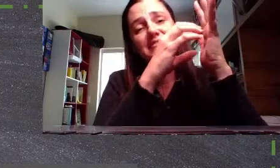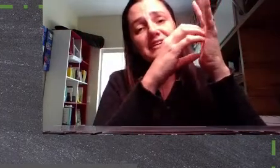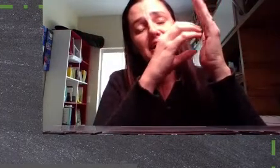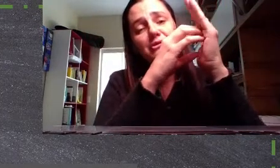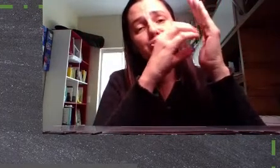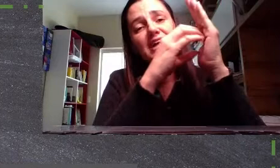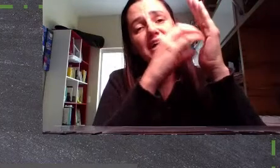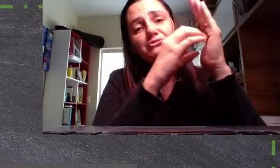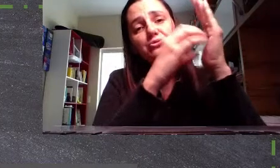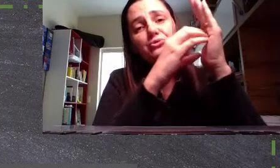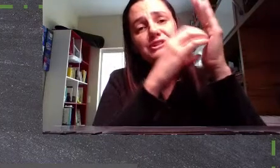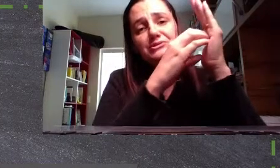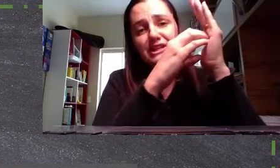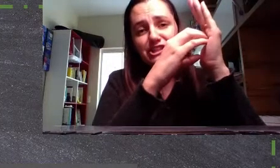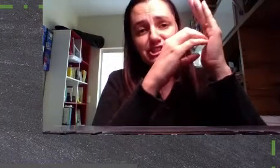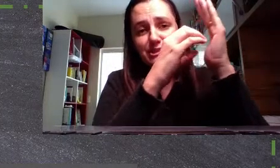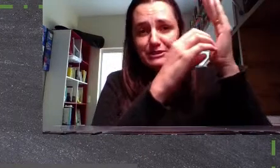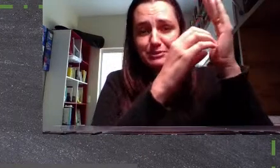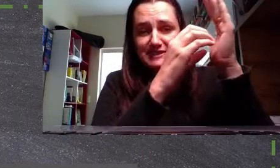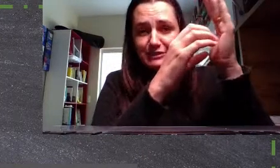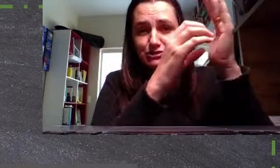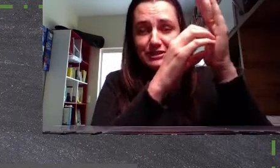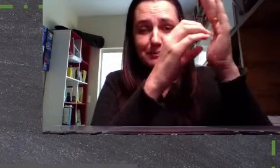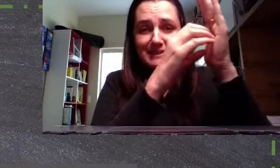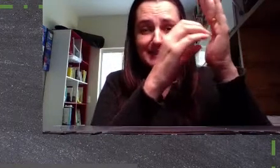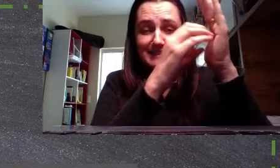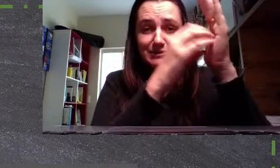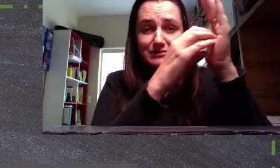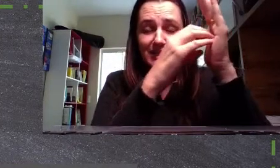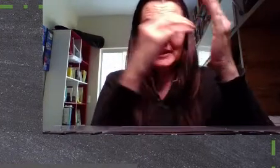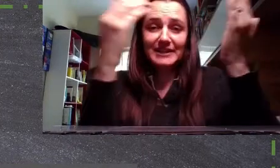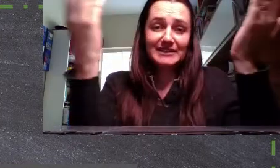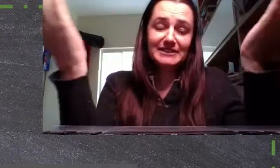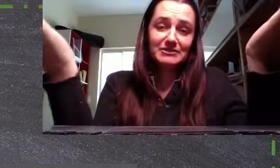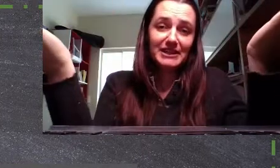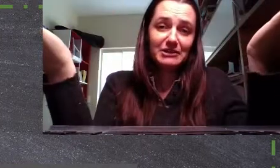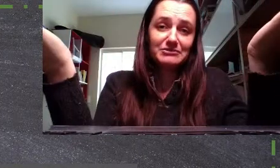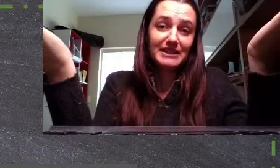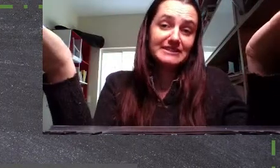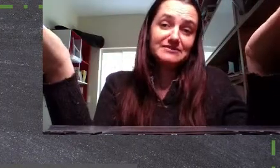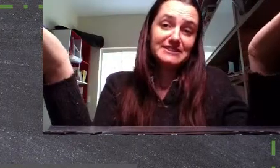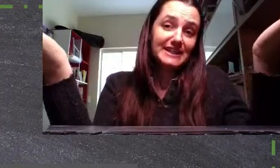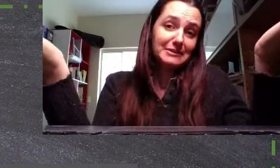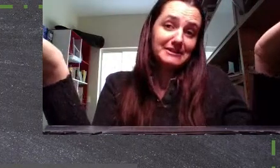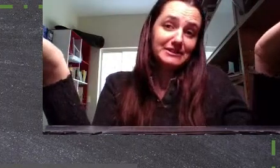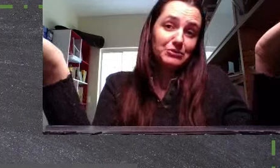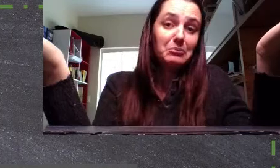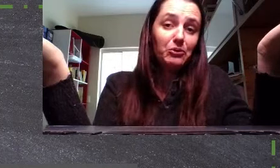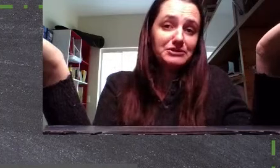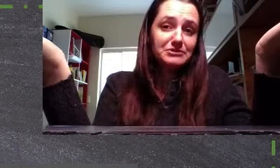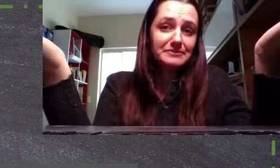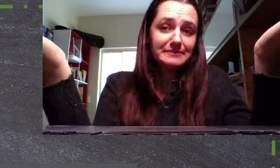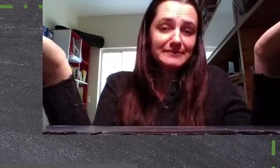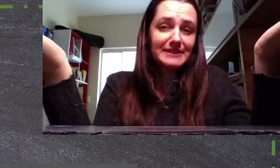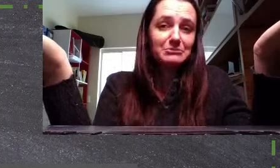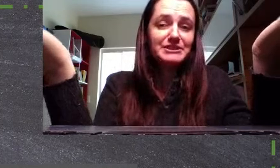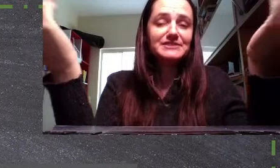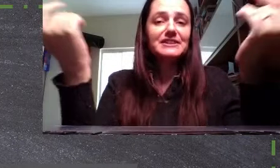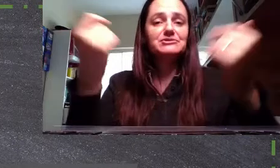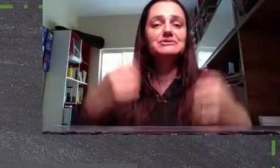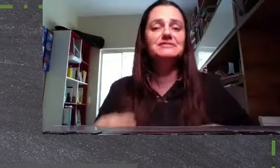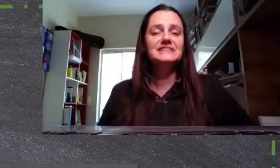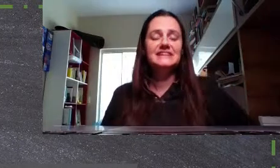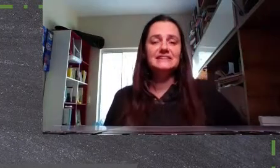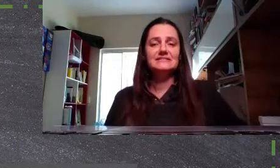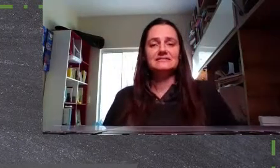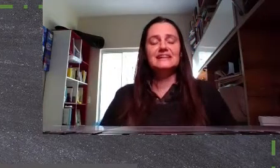ele não consegue ficar grudado no útero, que a gente chama esse processo de implantação. Então, o que acontece? Você acaba tendo o aborto. Então,